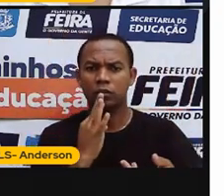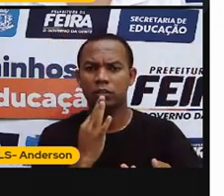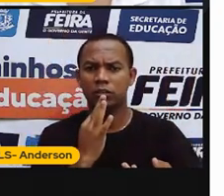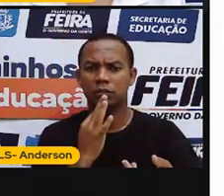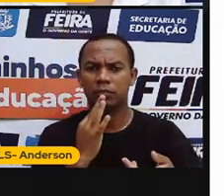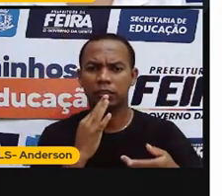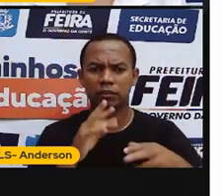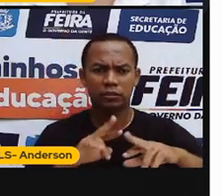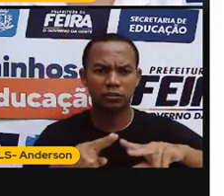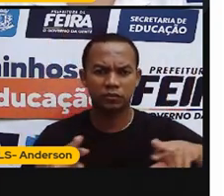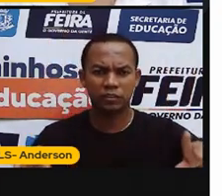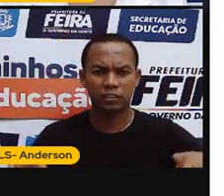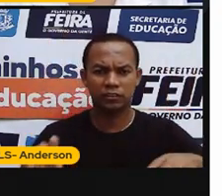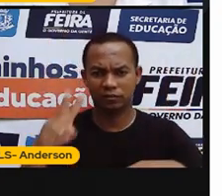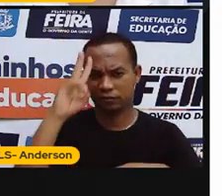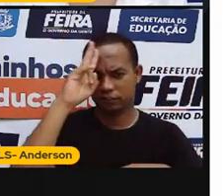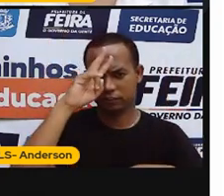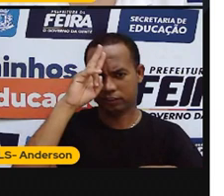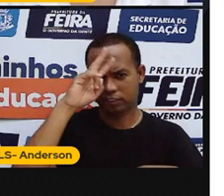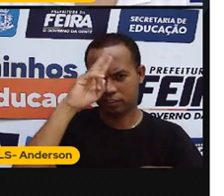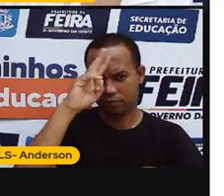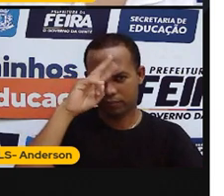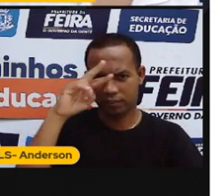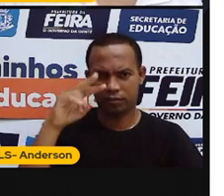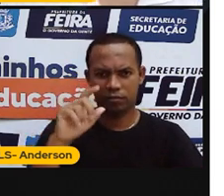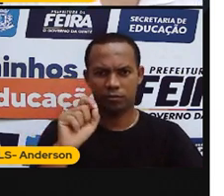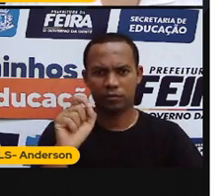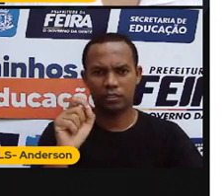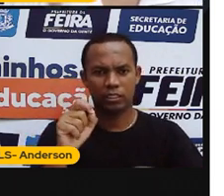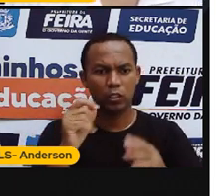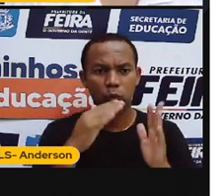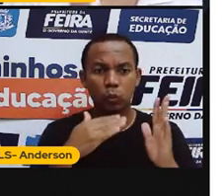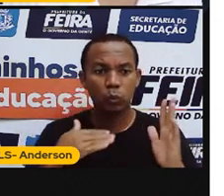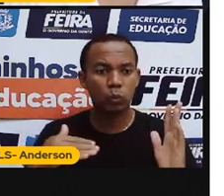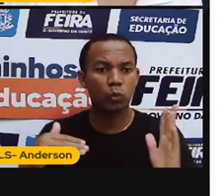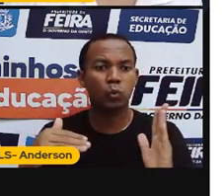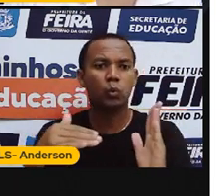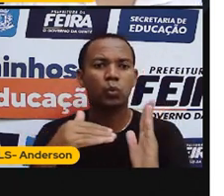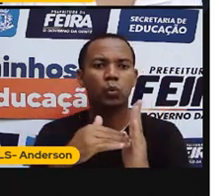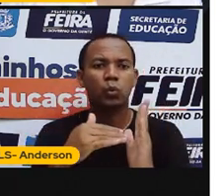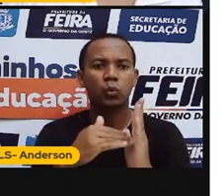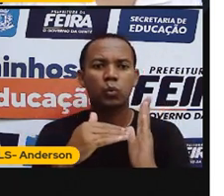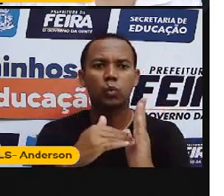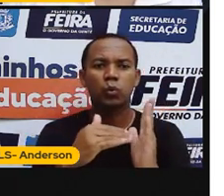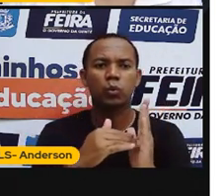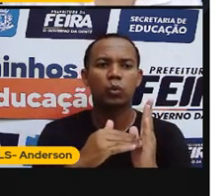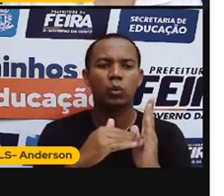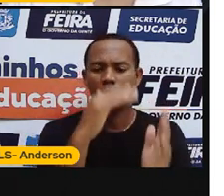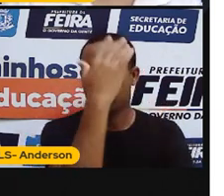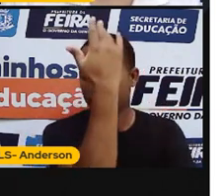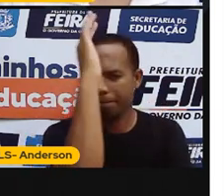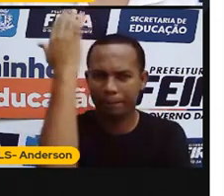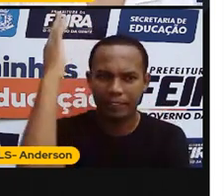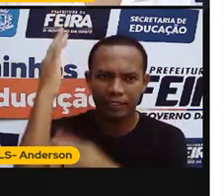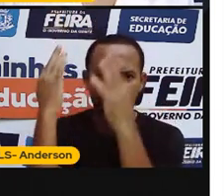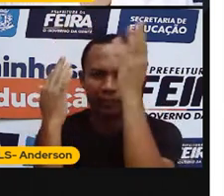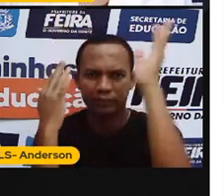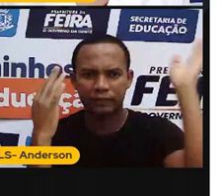flora. Lembra o que a Pró falou sobre a flora? Flora é tudo que está ligado ao quê? Às plantas,